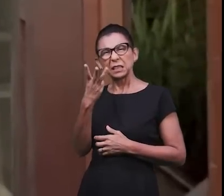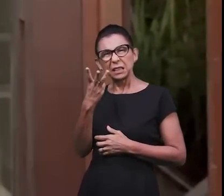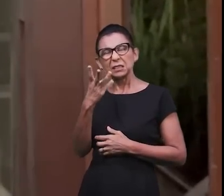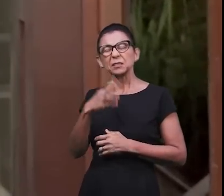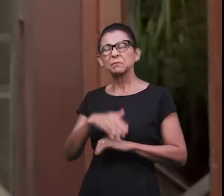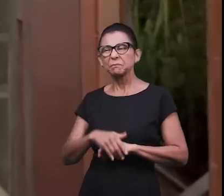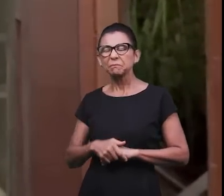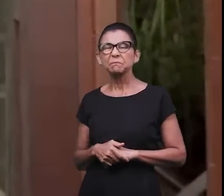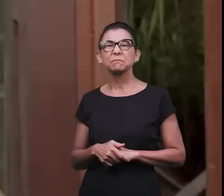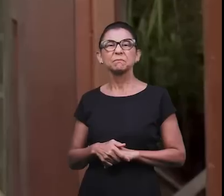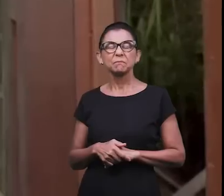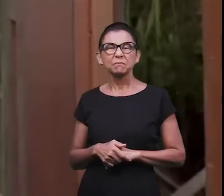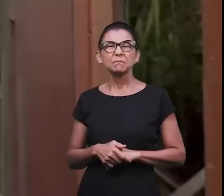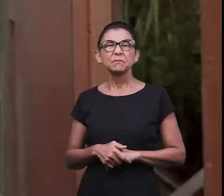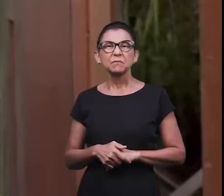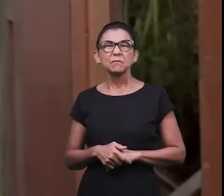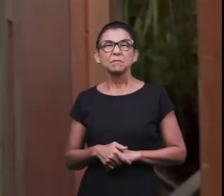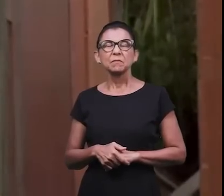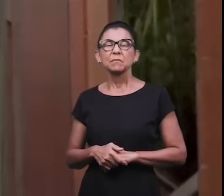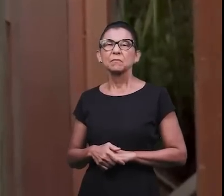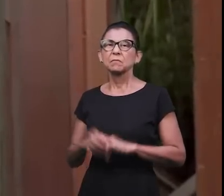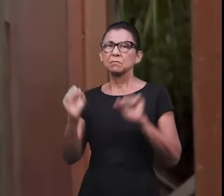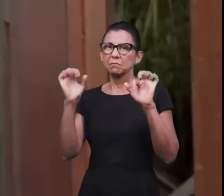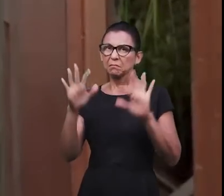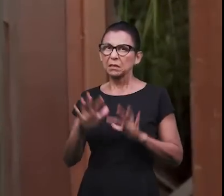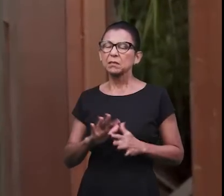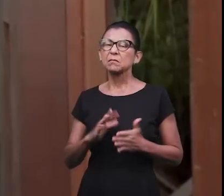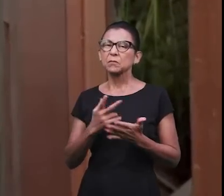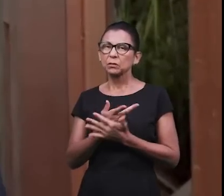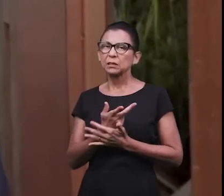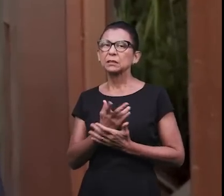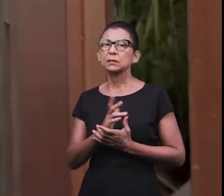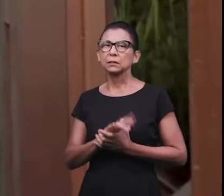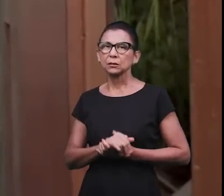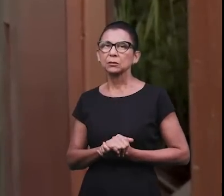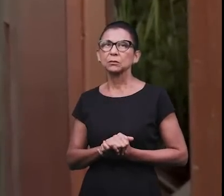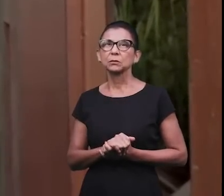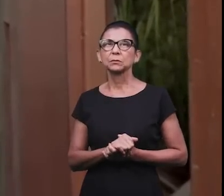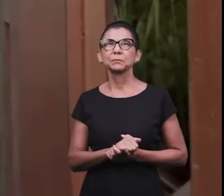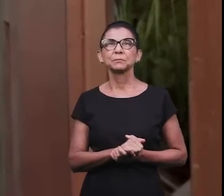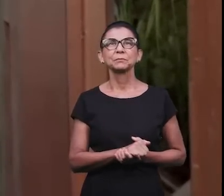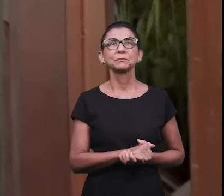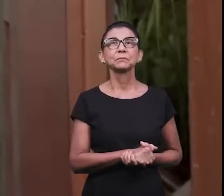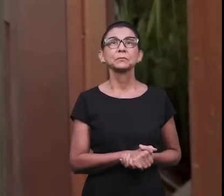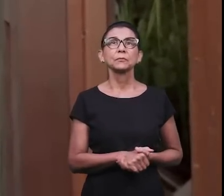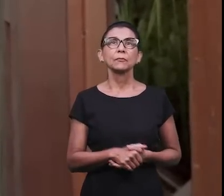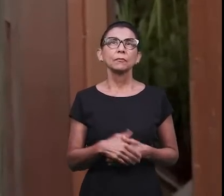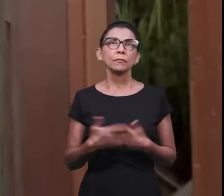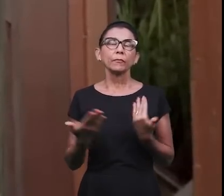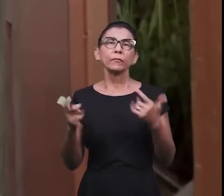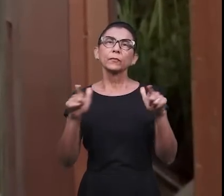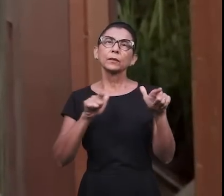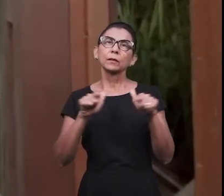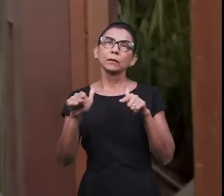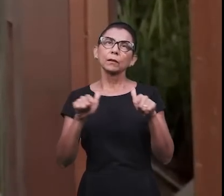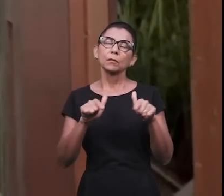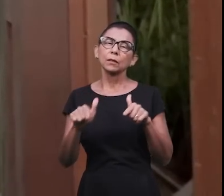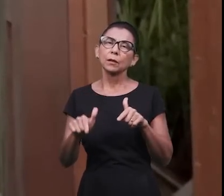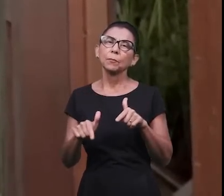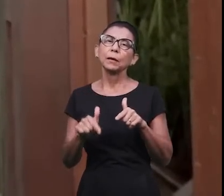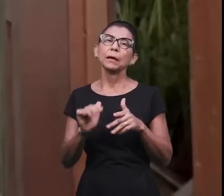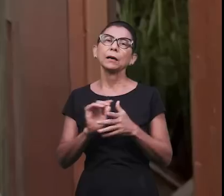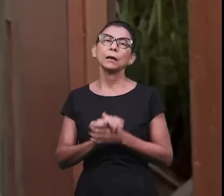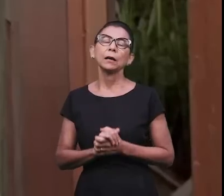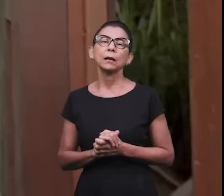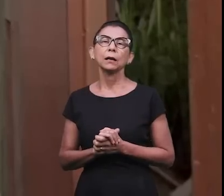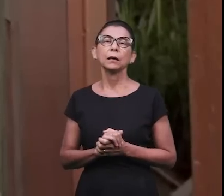Senhor e muitas bênçãos o Senhor tem realizado no nosso meio através das nossas irmãs. É um trabalho que é feito